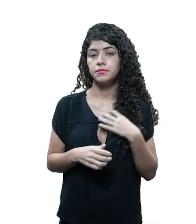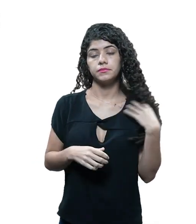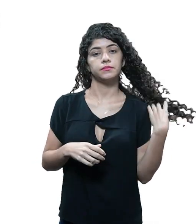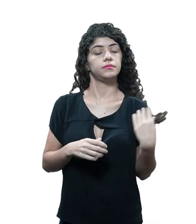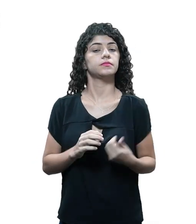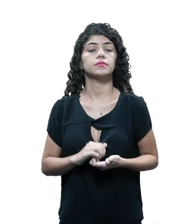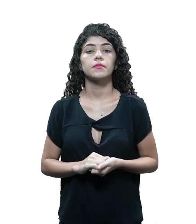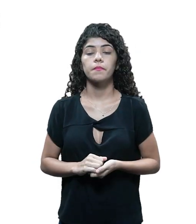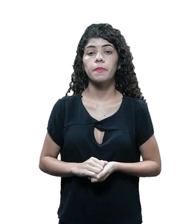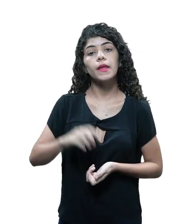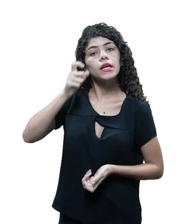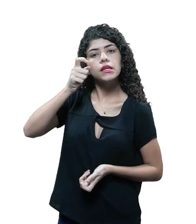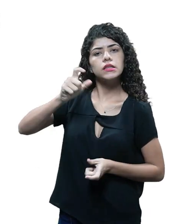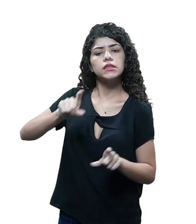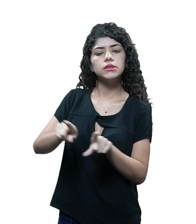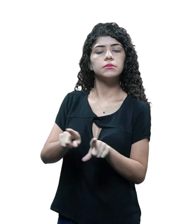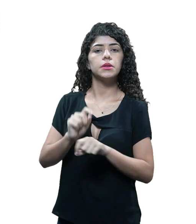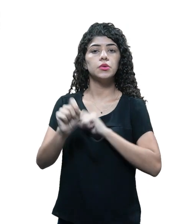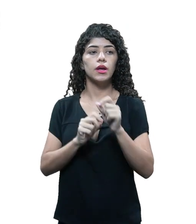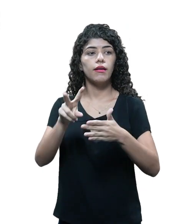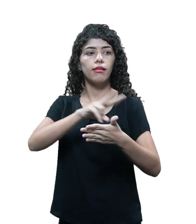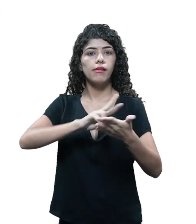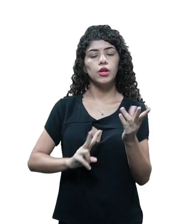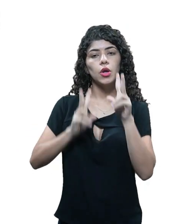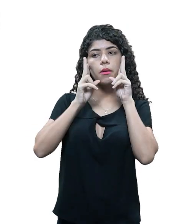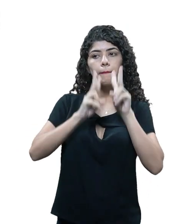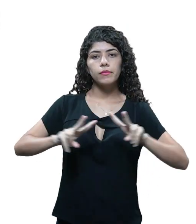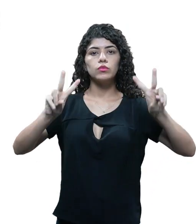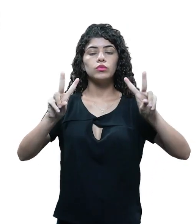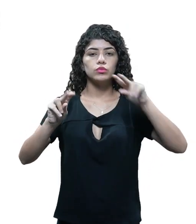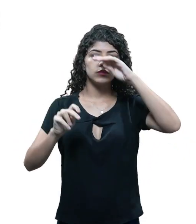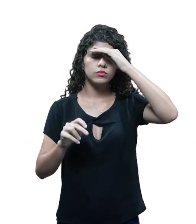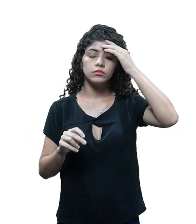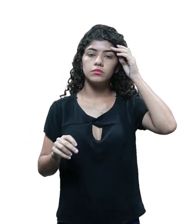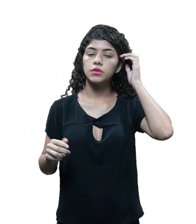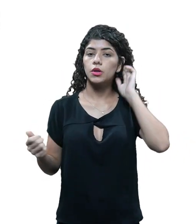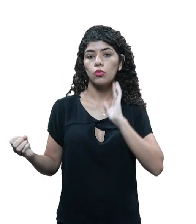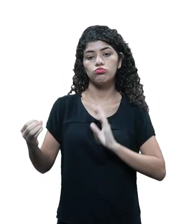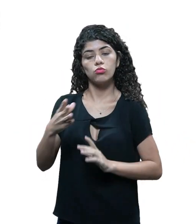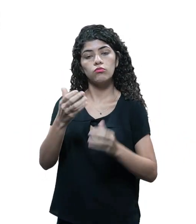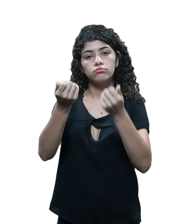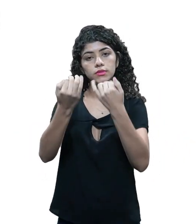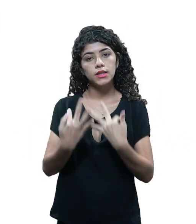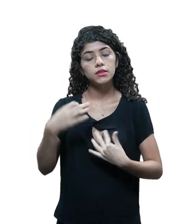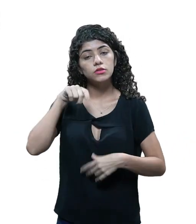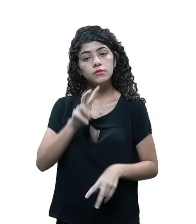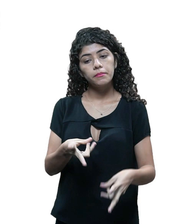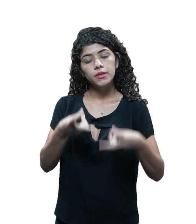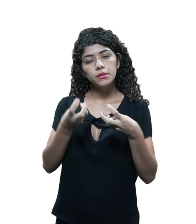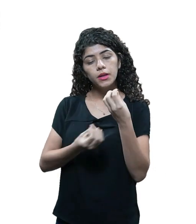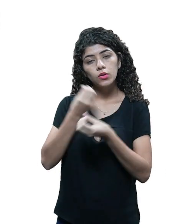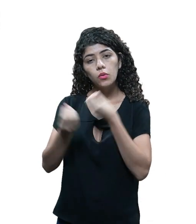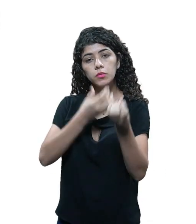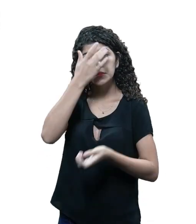tratamento. Uma coisa que é interessante é fazer leitura pública cada vez que for passar para um novo tratamento, porque você vai